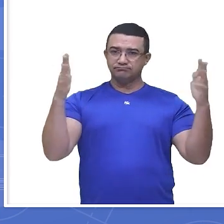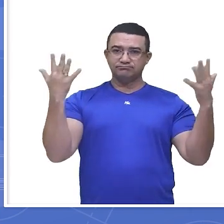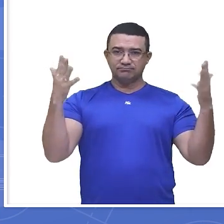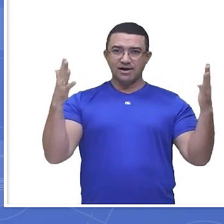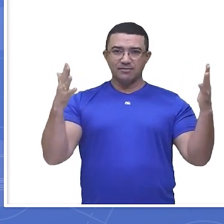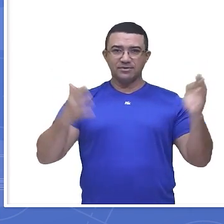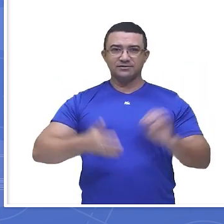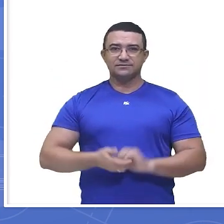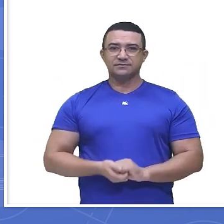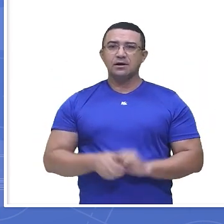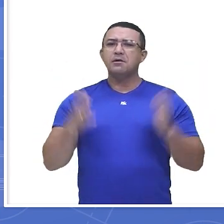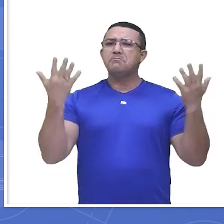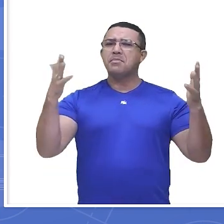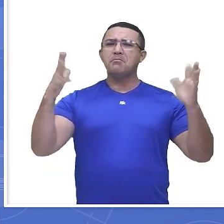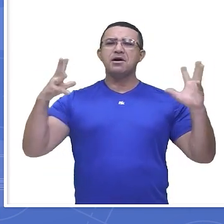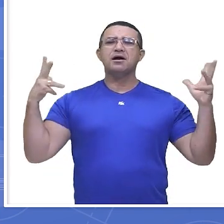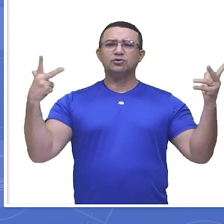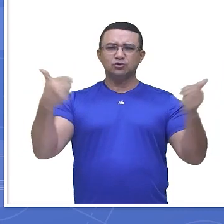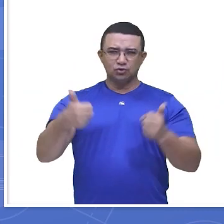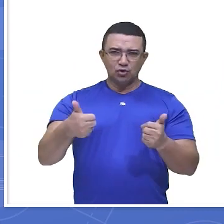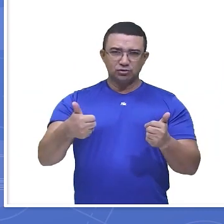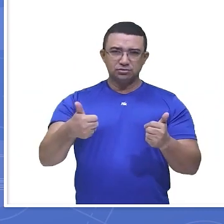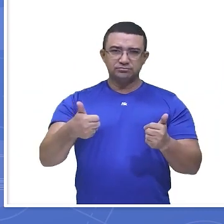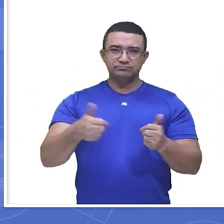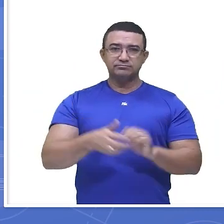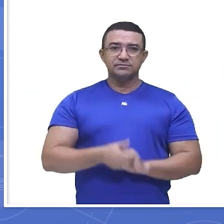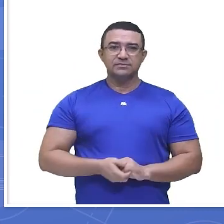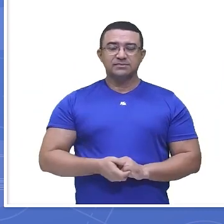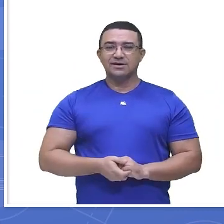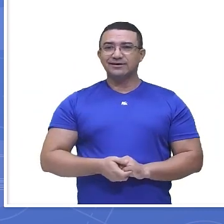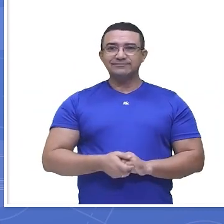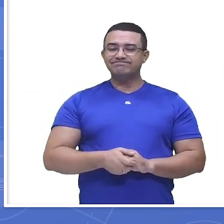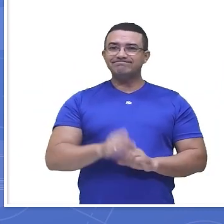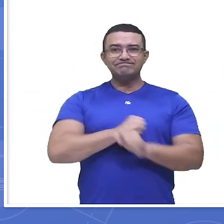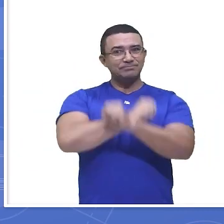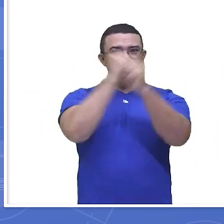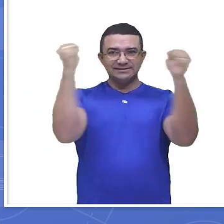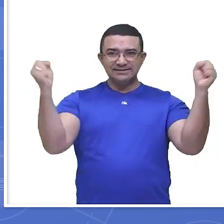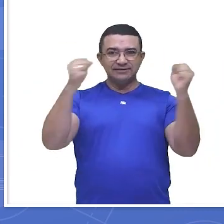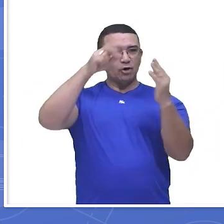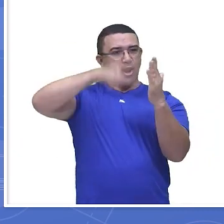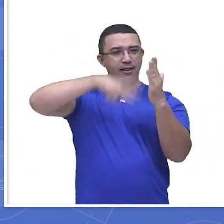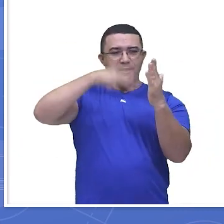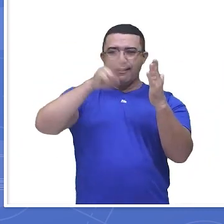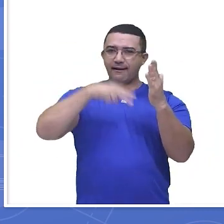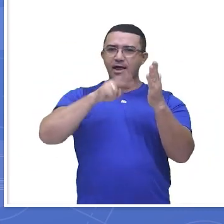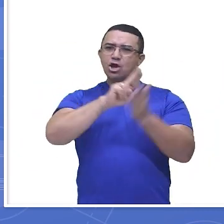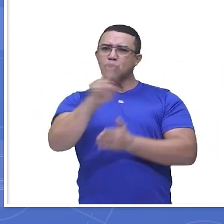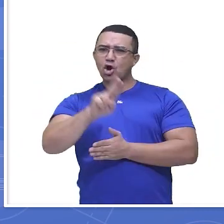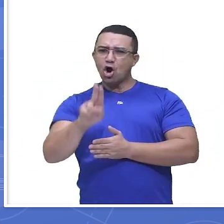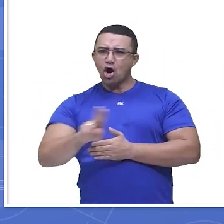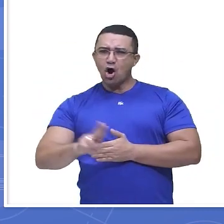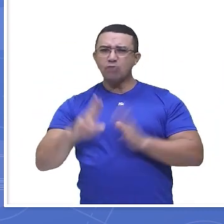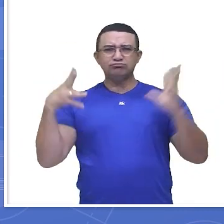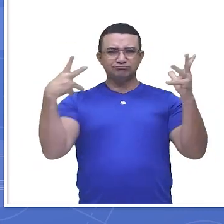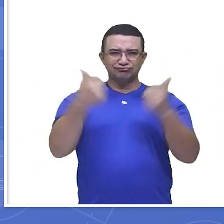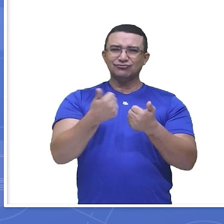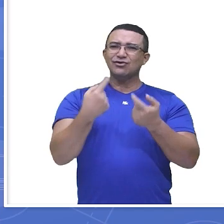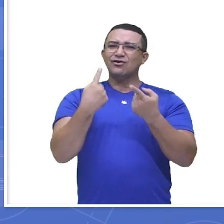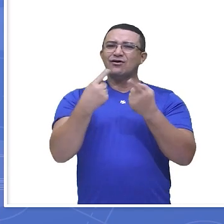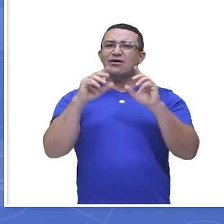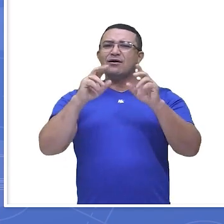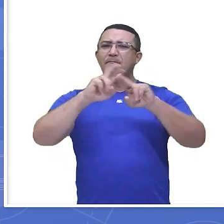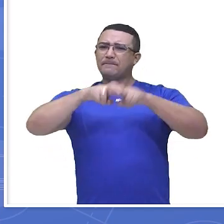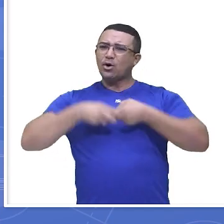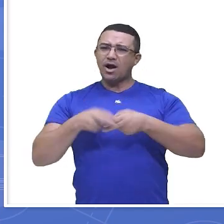parabéns. Parabéns a todos. Pessoal, não é possível estar lendo aqui todos, porque o nosso tempo é muito...